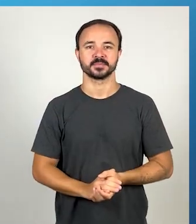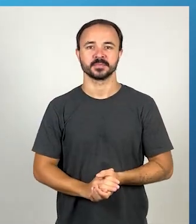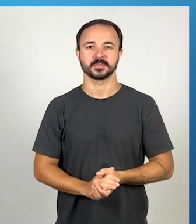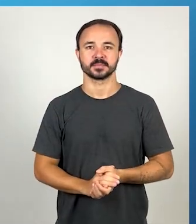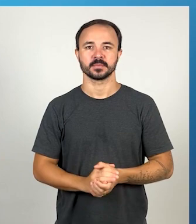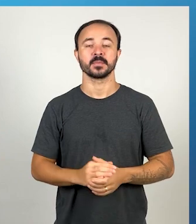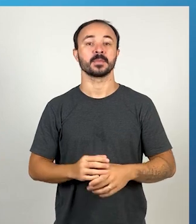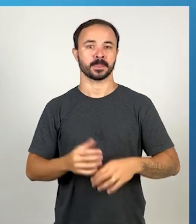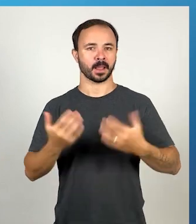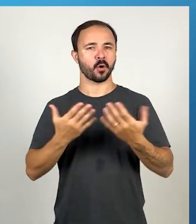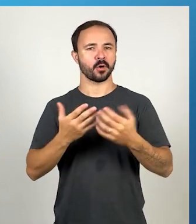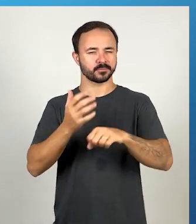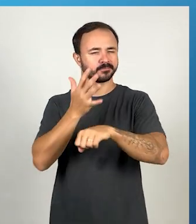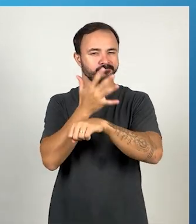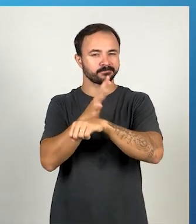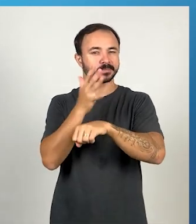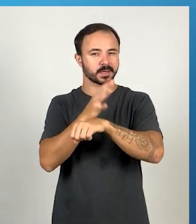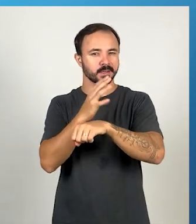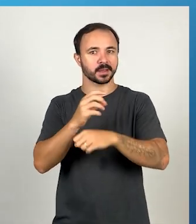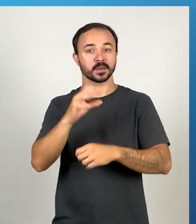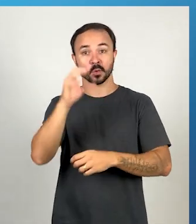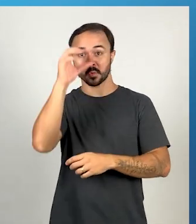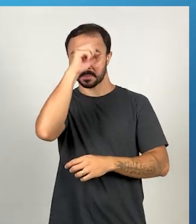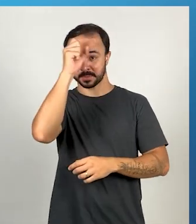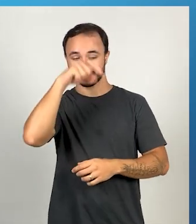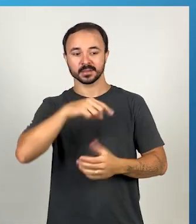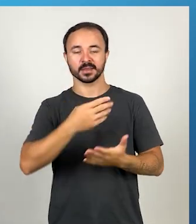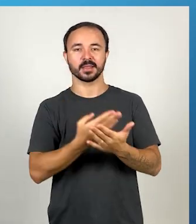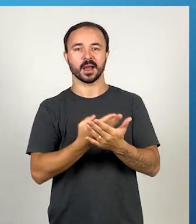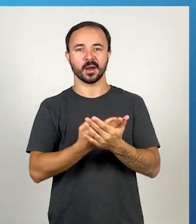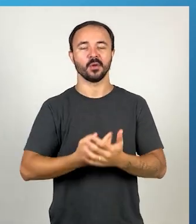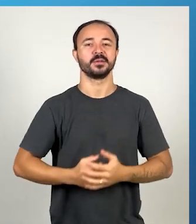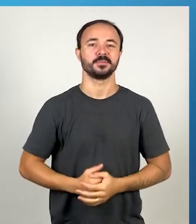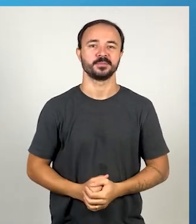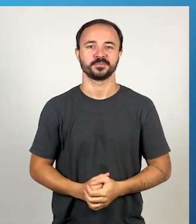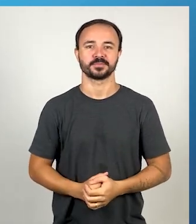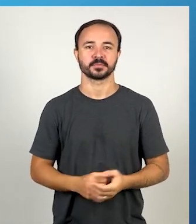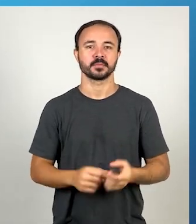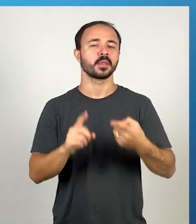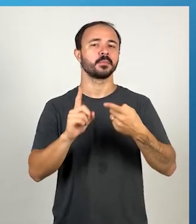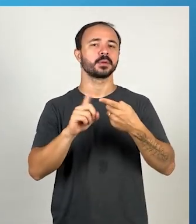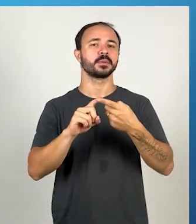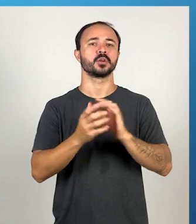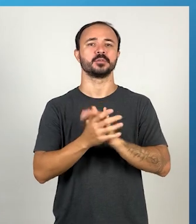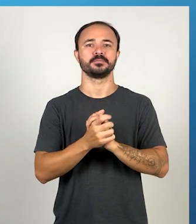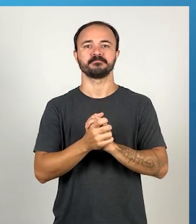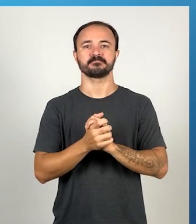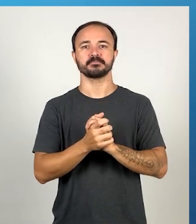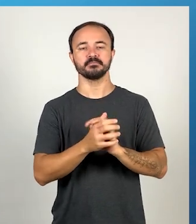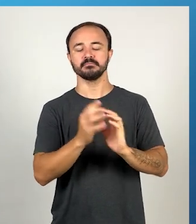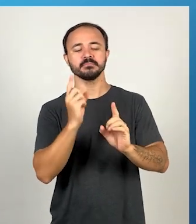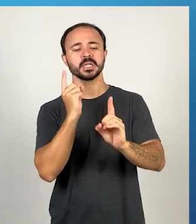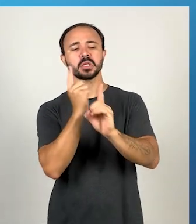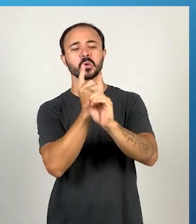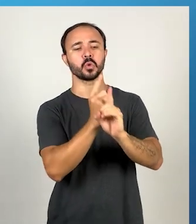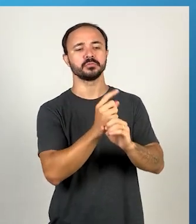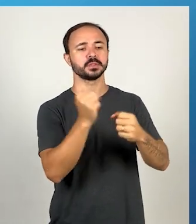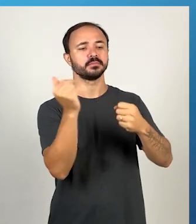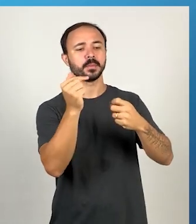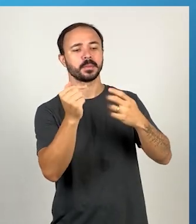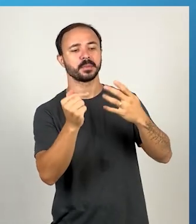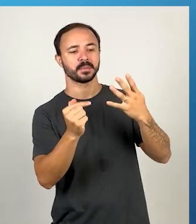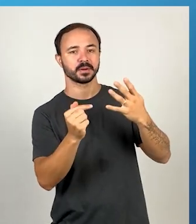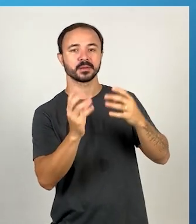Chegou a hora de praticarmos o que aprendemos na aula de hoje. Vamos aos exercícios. Identifique a alternativa que contém